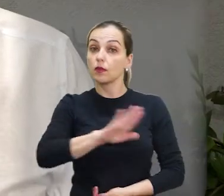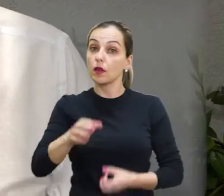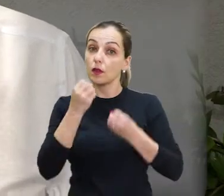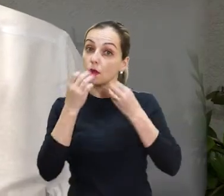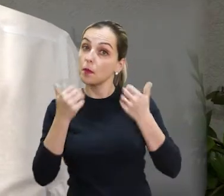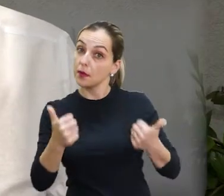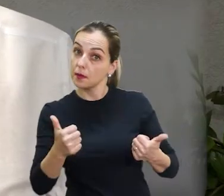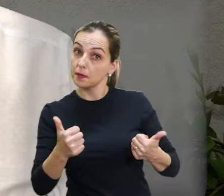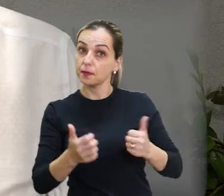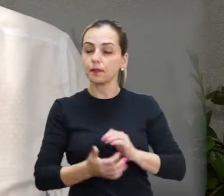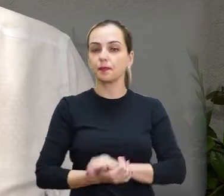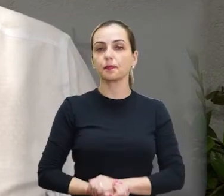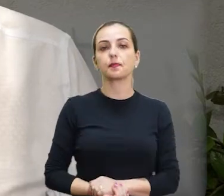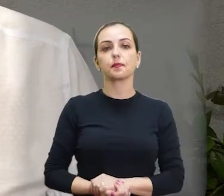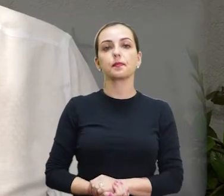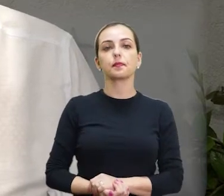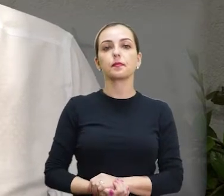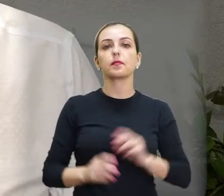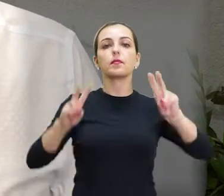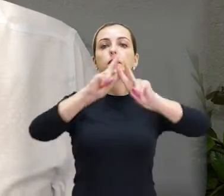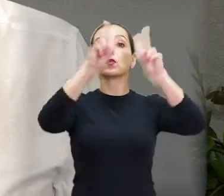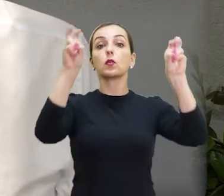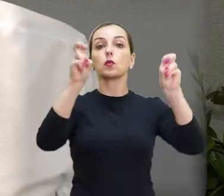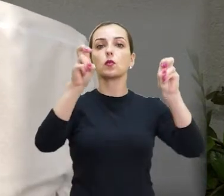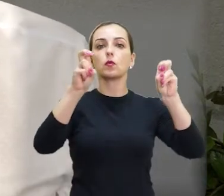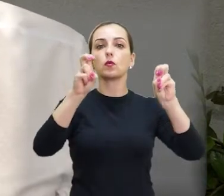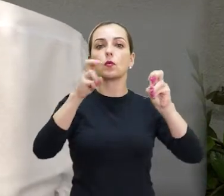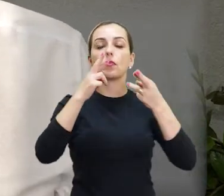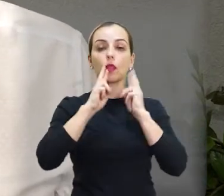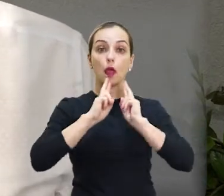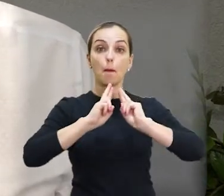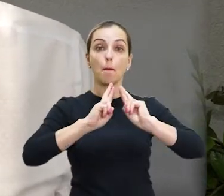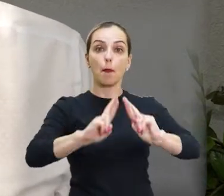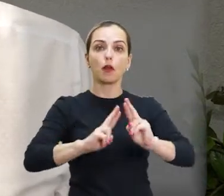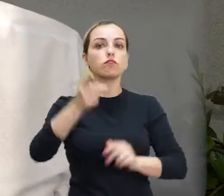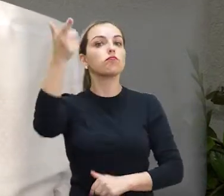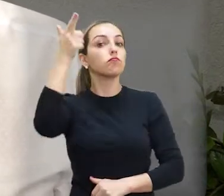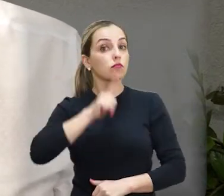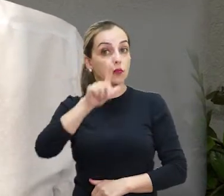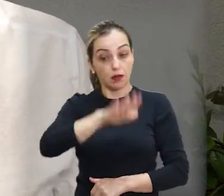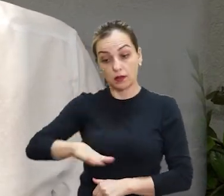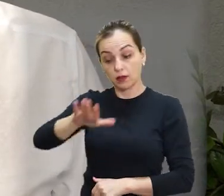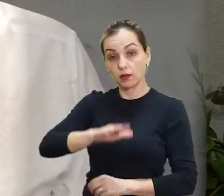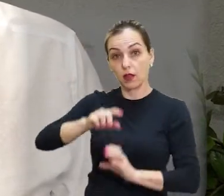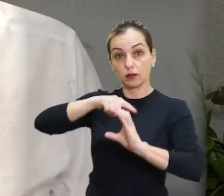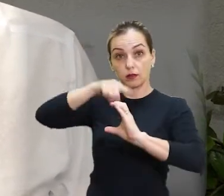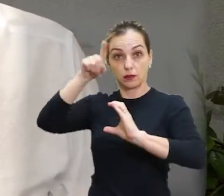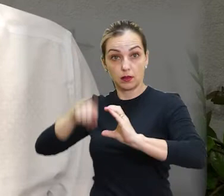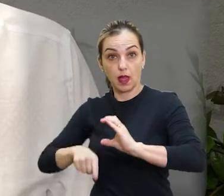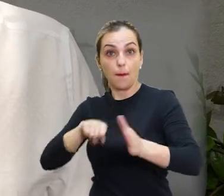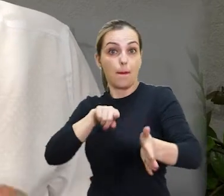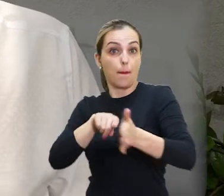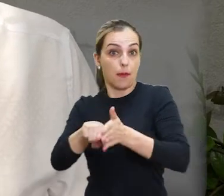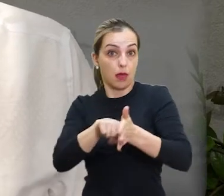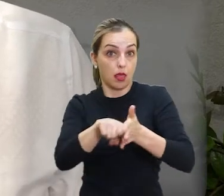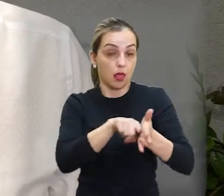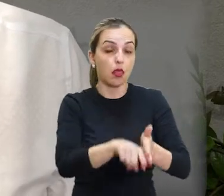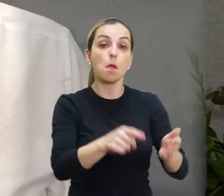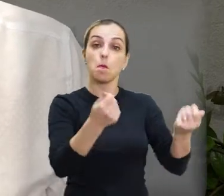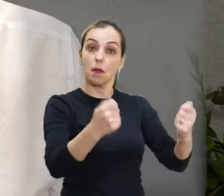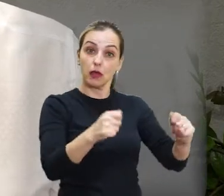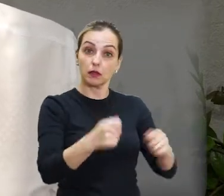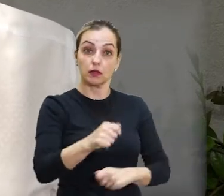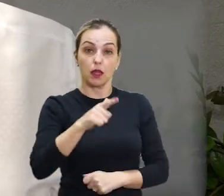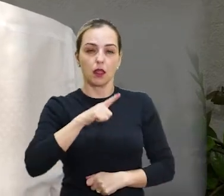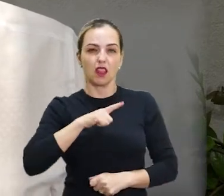Olá, tudo bem com você? Para se obter resultados, a ciência precisa de pesquisa.